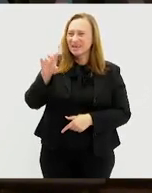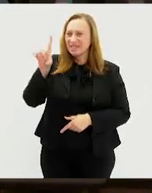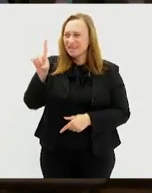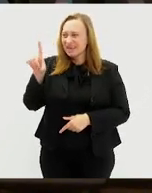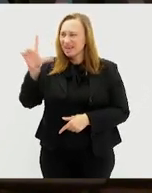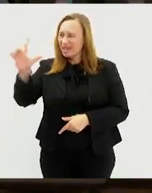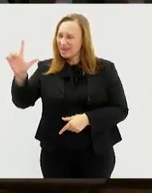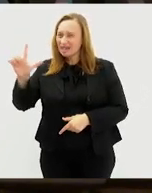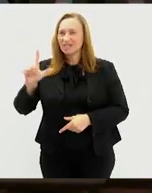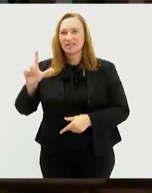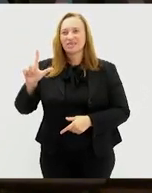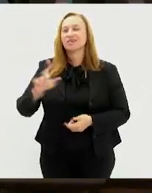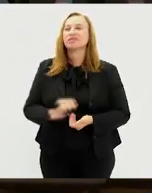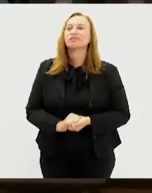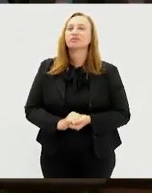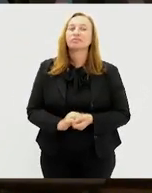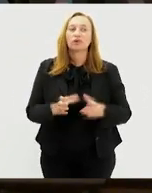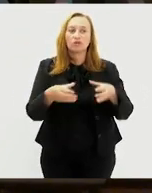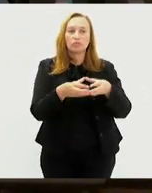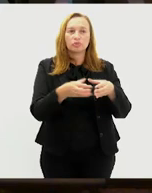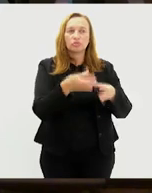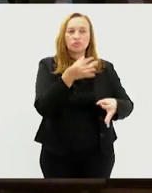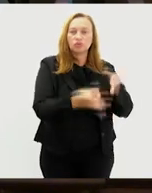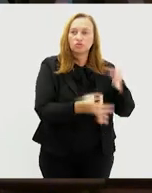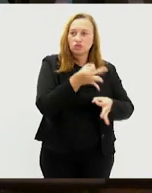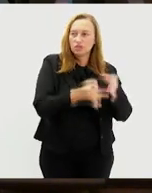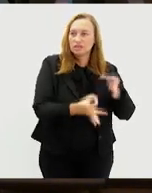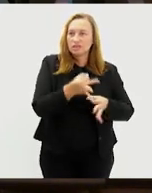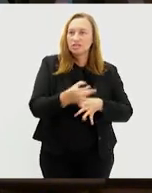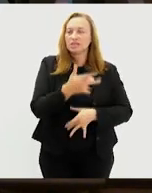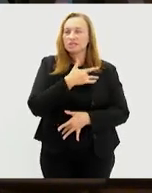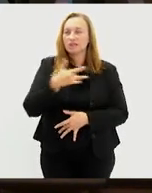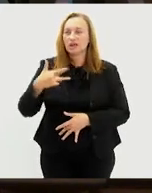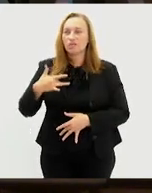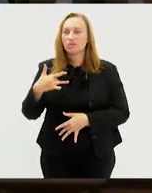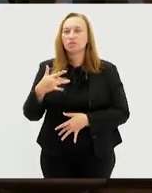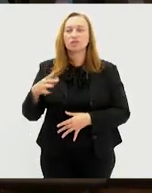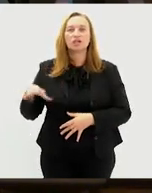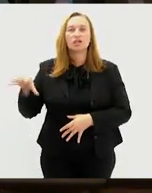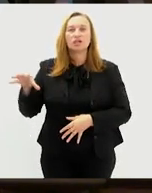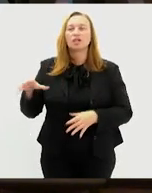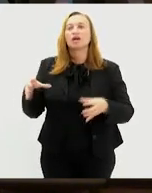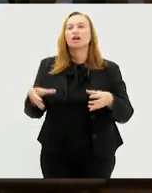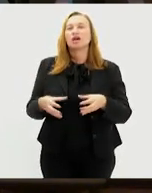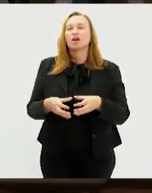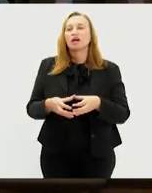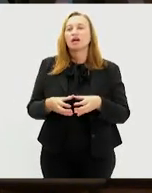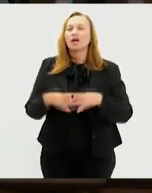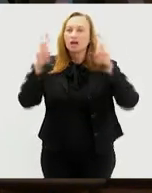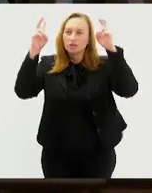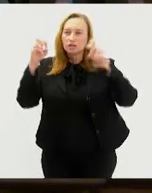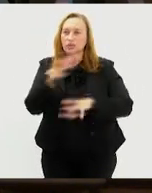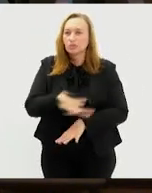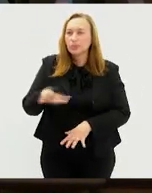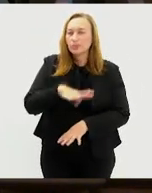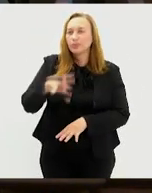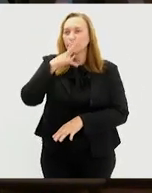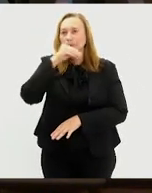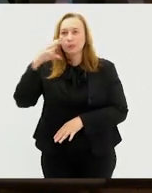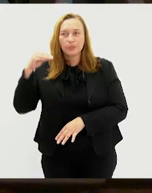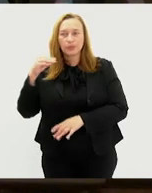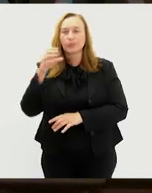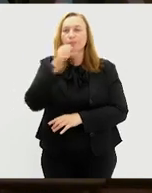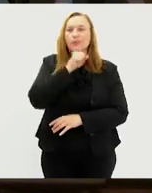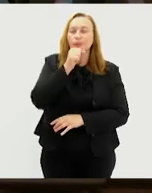tdl das comissões de constituição e justiça saúde assunto da criança adolescente do Idoso Ciência e Tecnologia de Educação de